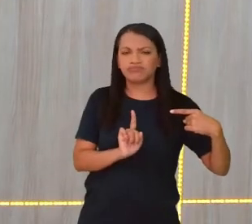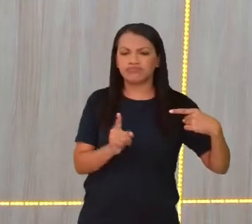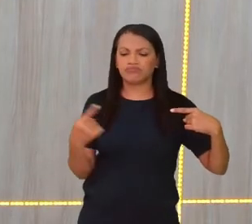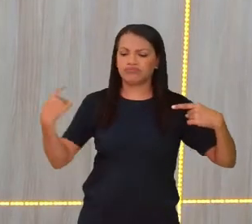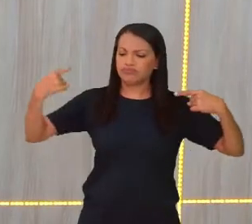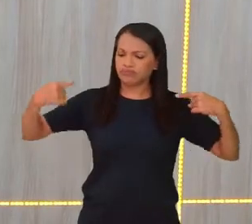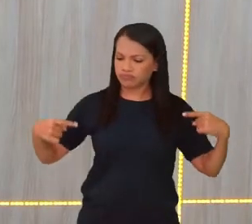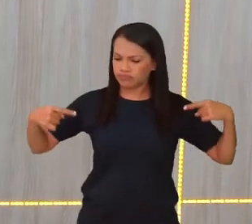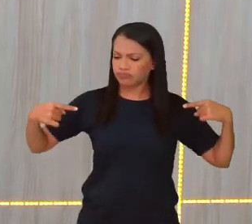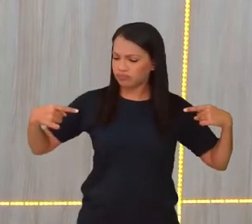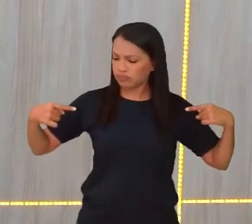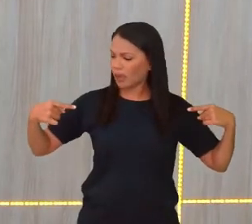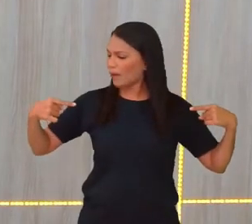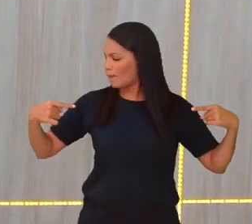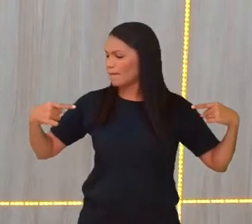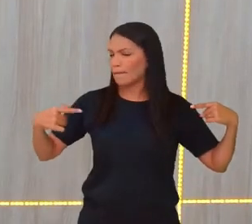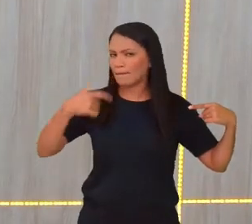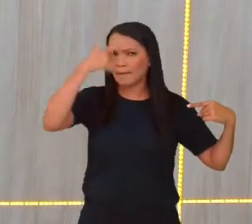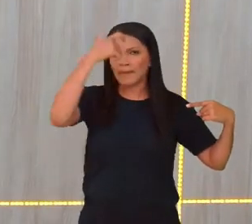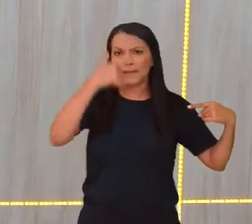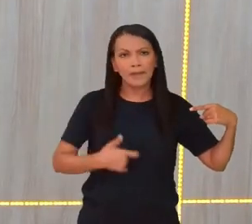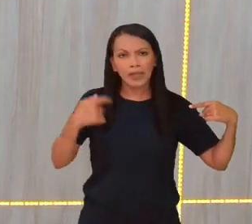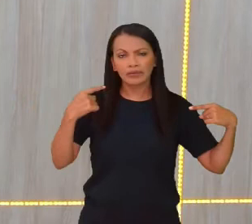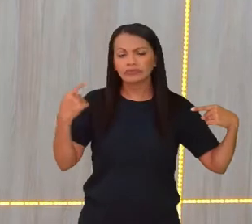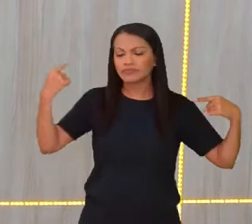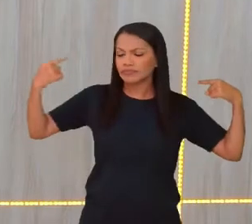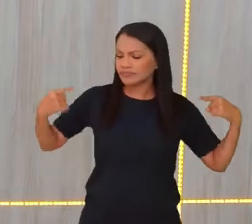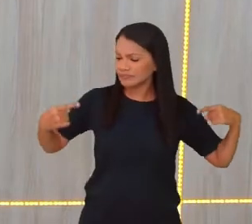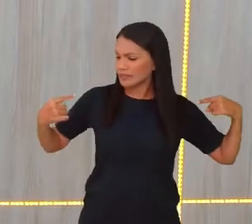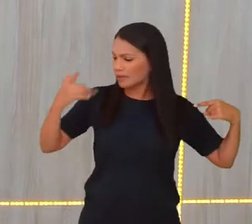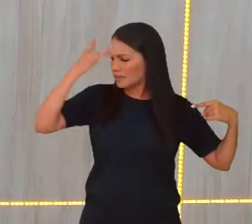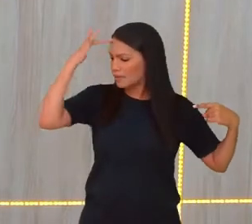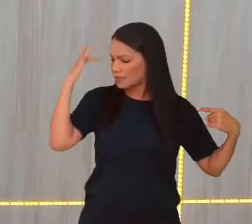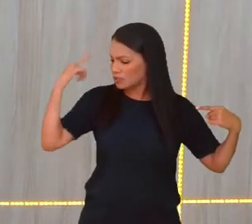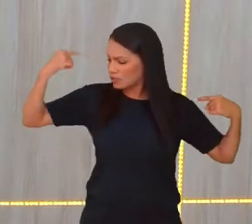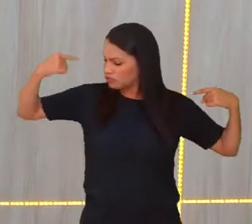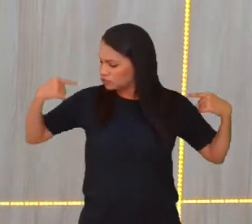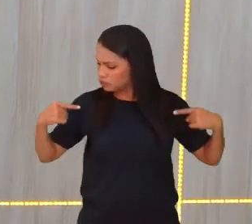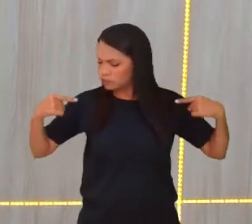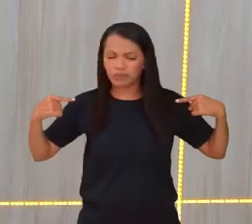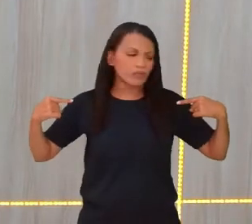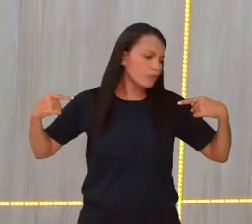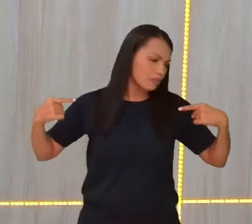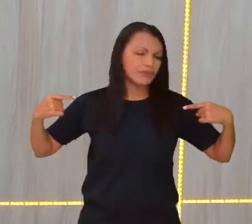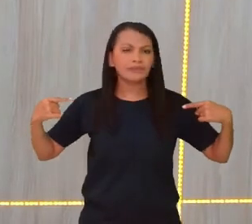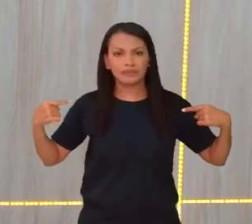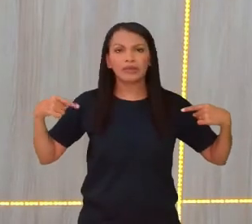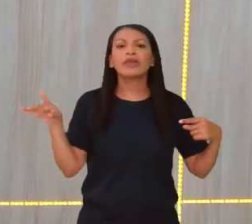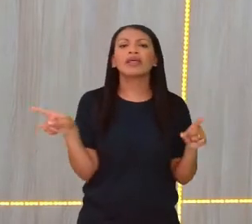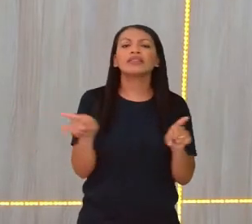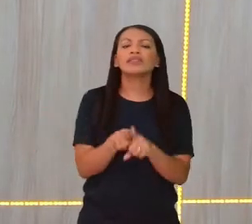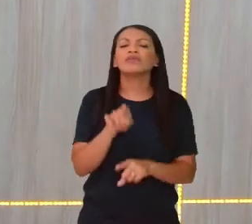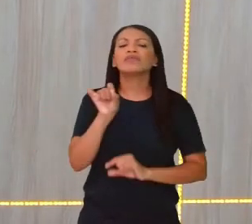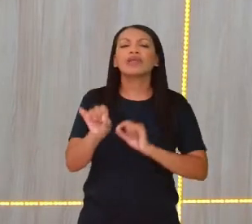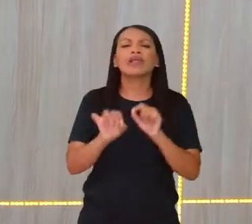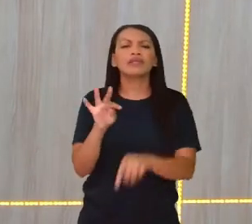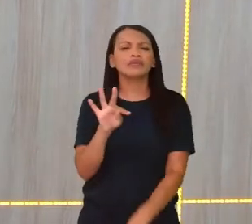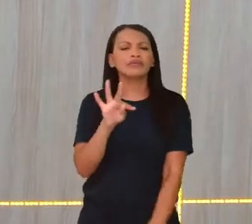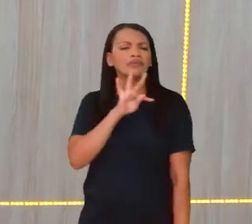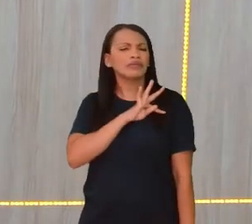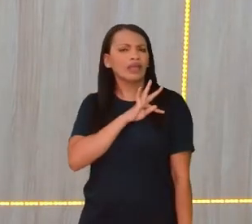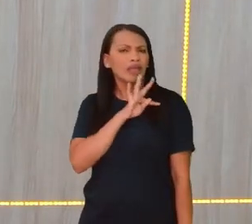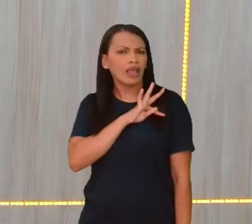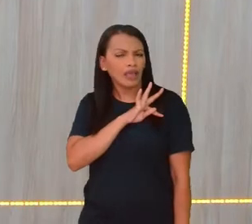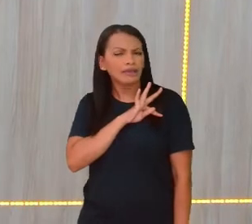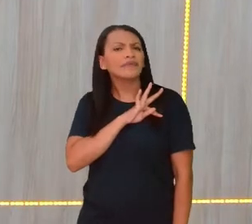esse subjugamento, né? Essa forma com que acontece ali, são através de técnicas, né? As técnicas